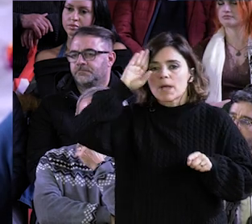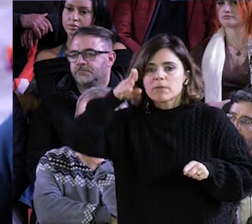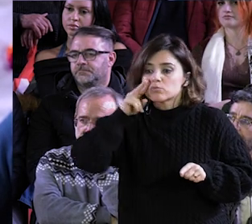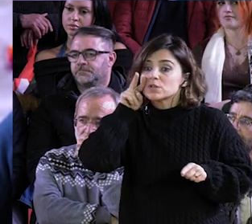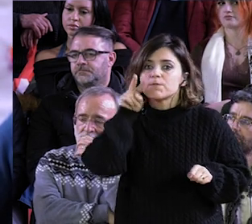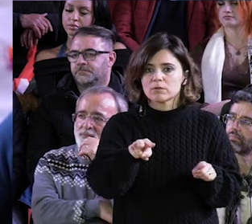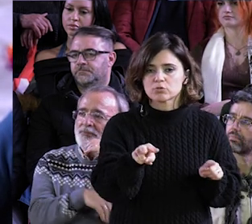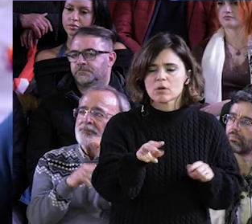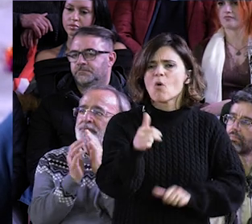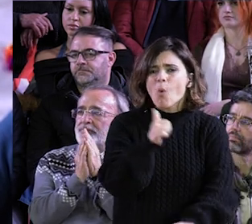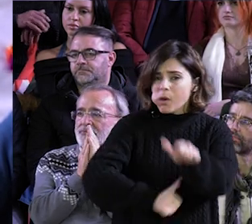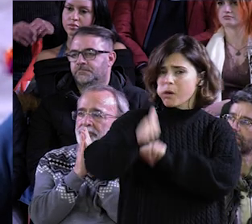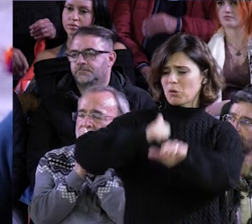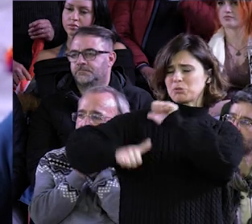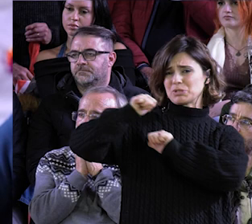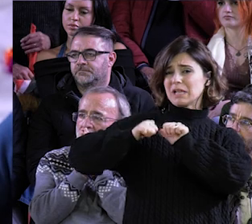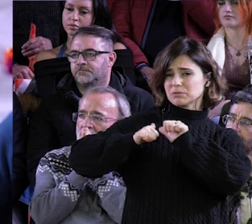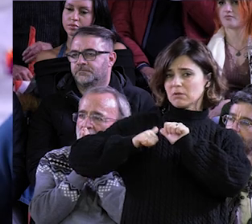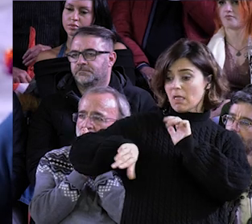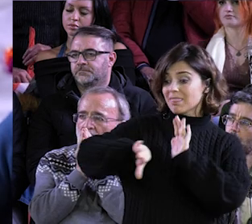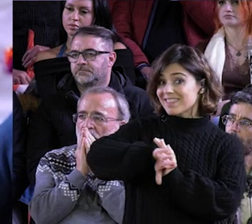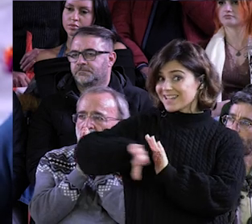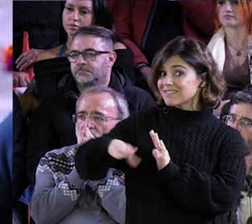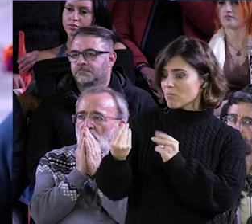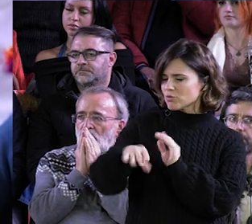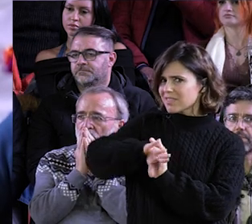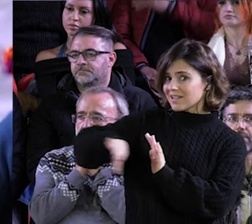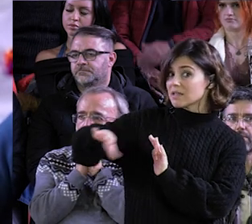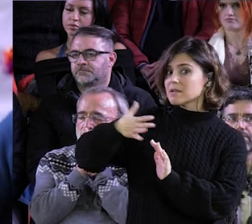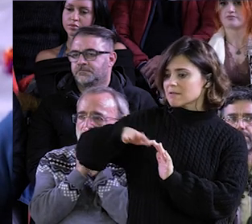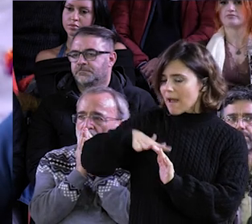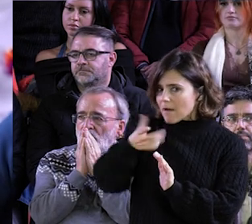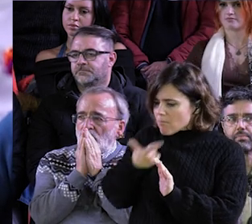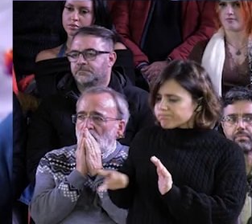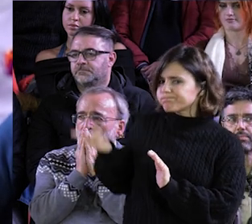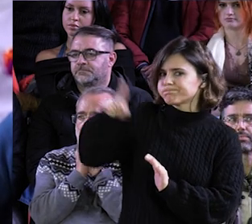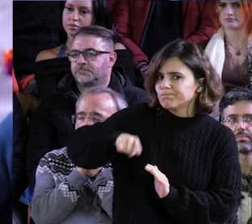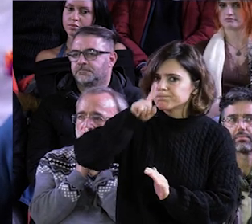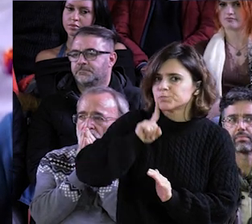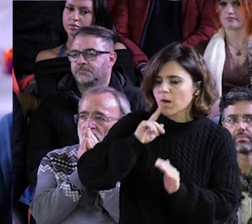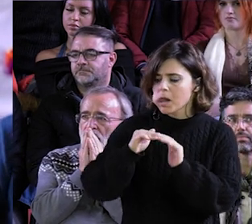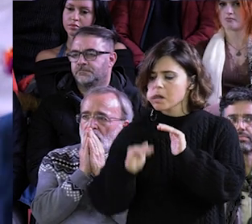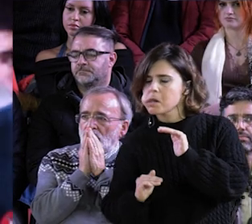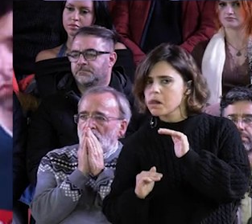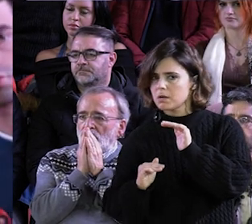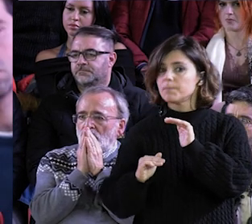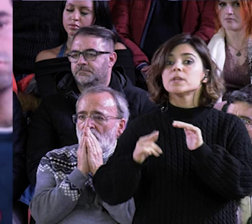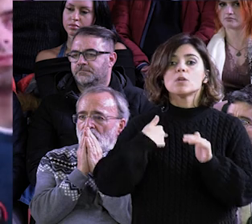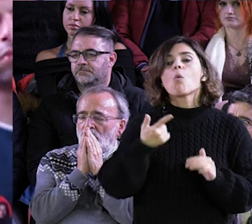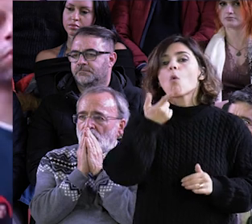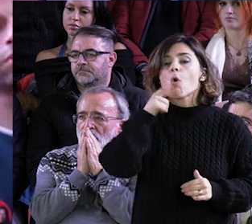nos, o retrocesso que muita da direita que se está a candidatar nos quer levar. E por isso lanço daqui mais um